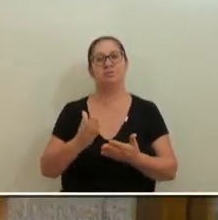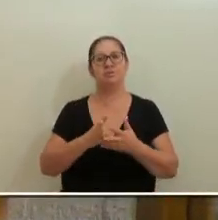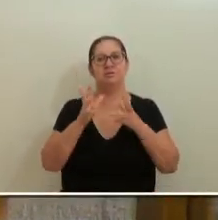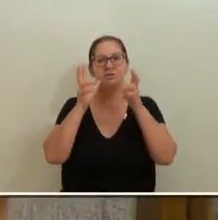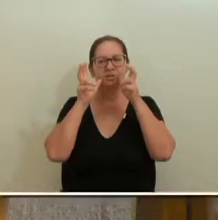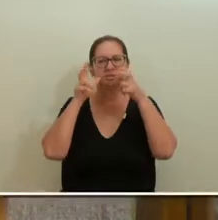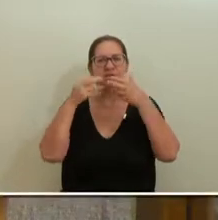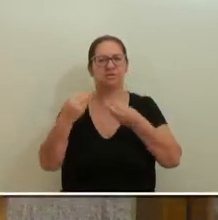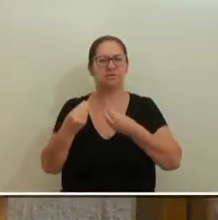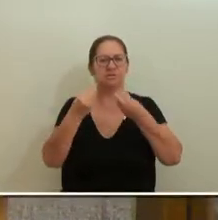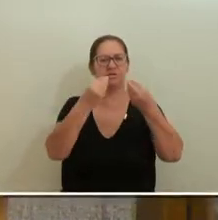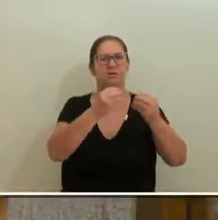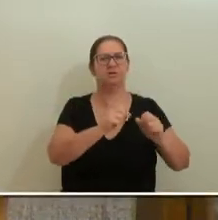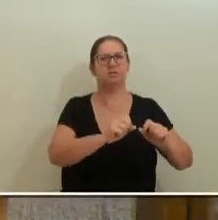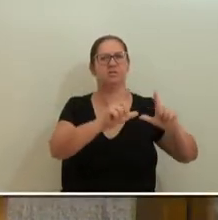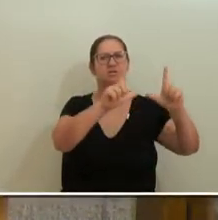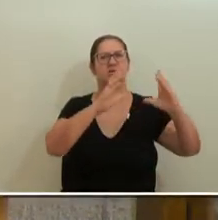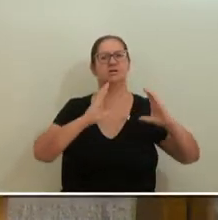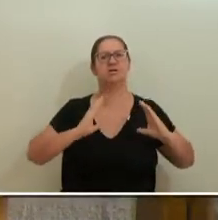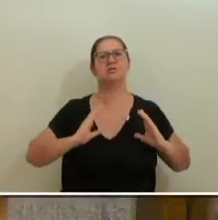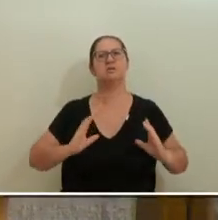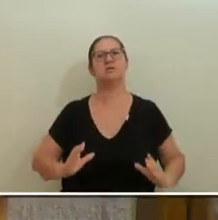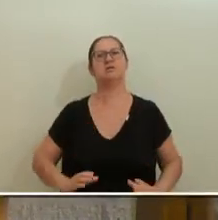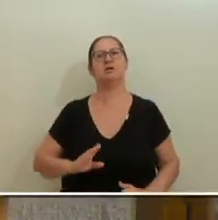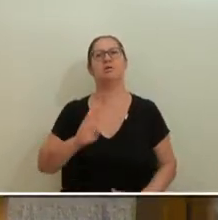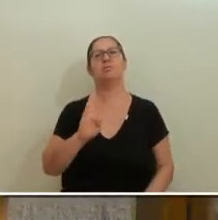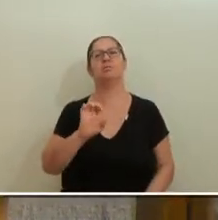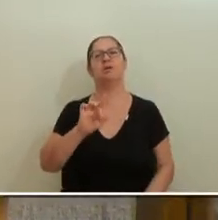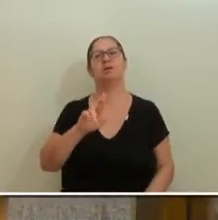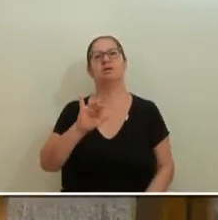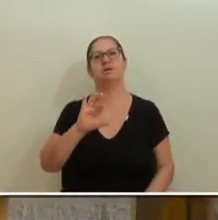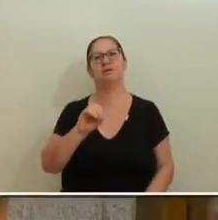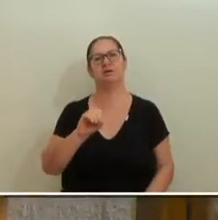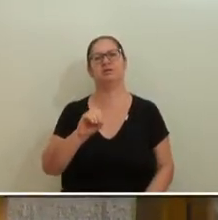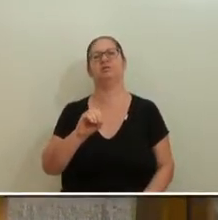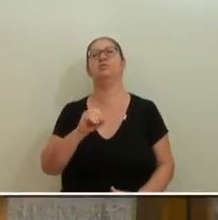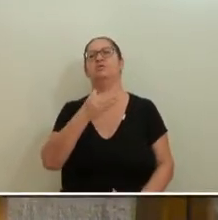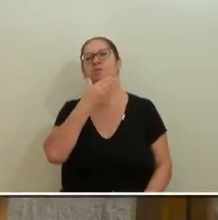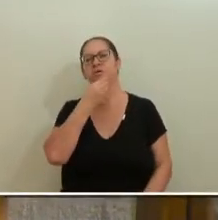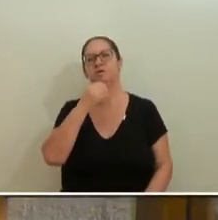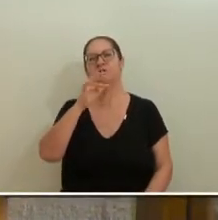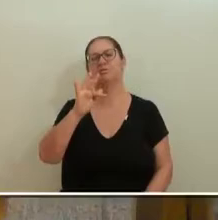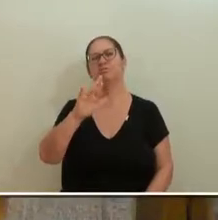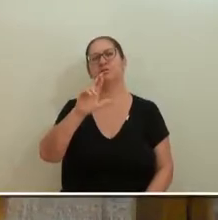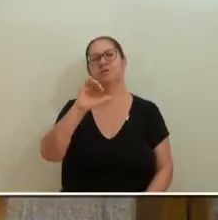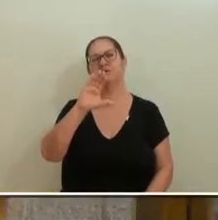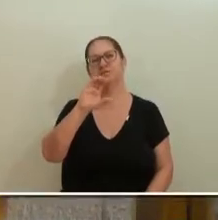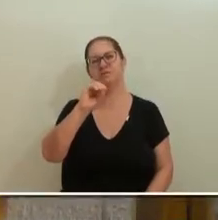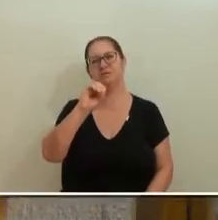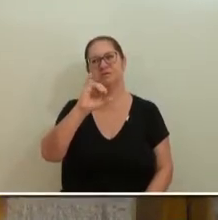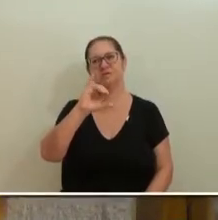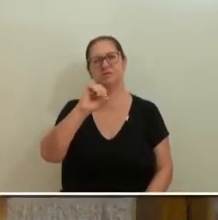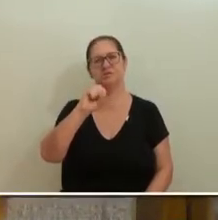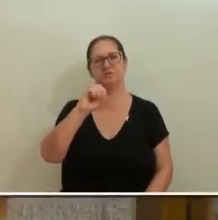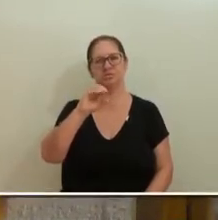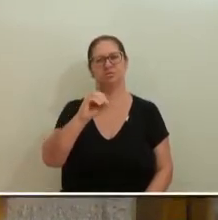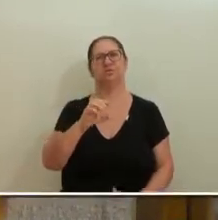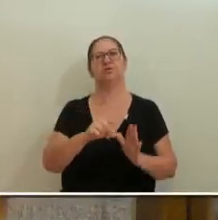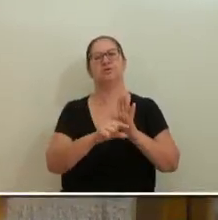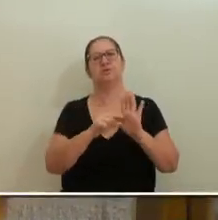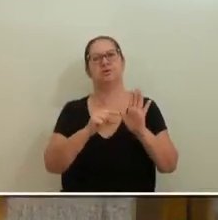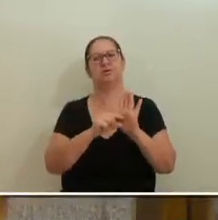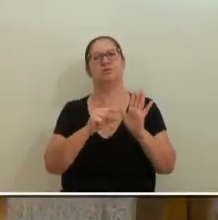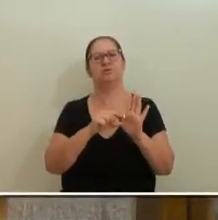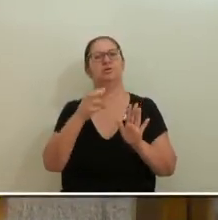de entrega do título de cidadão benemérito ao senhor Francisco Xavier Zarate Cabalheiro, de autoria do vereador